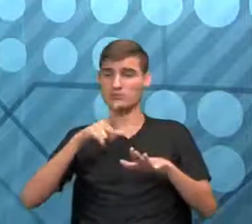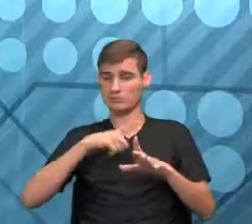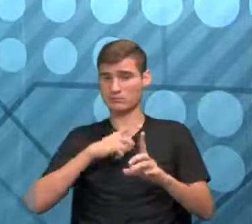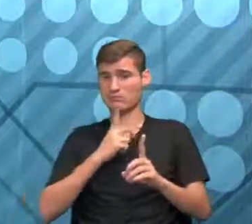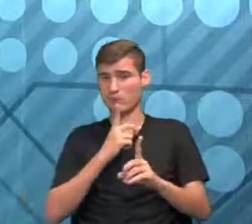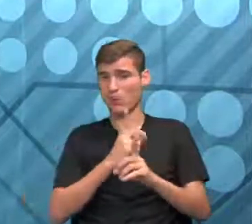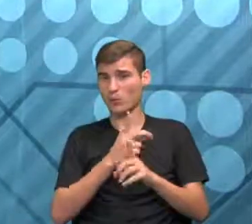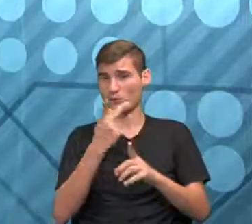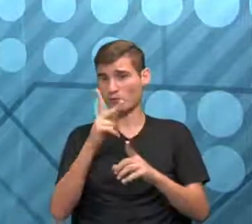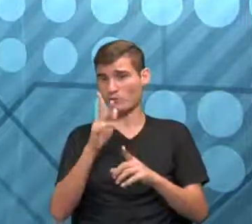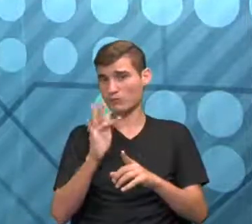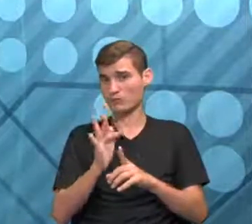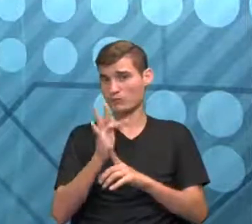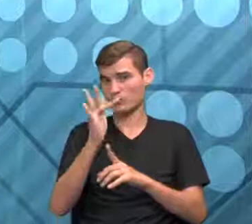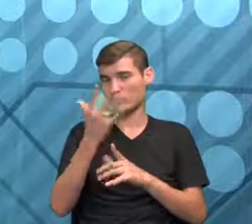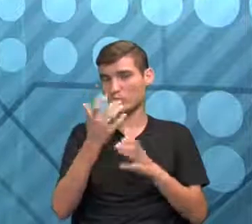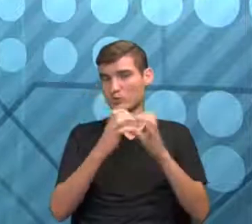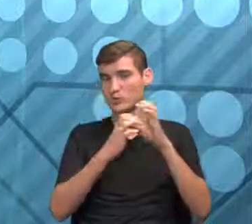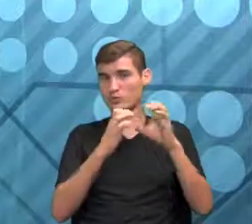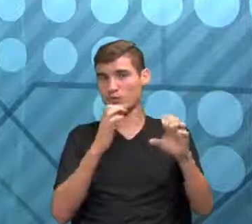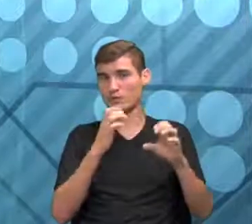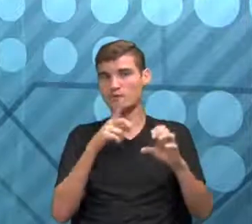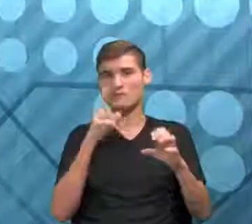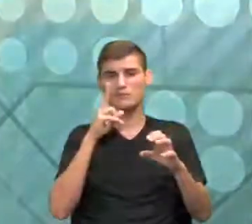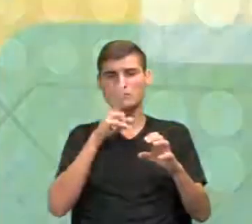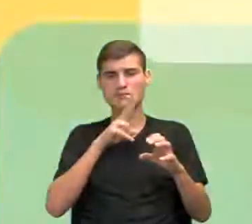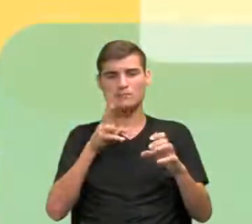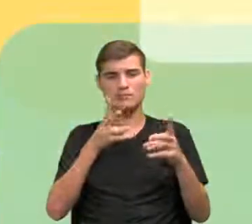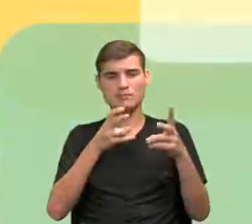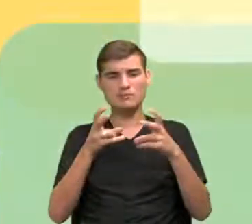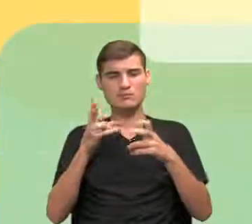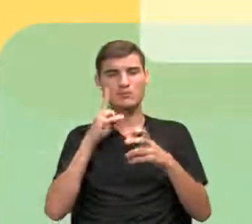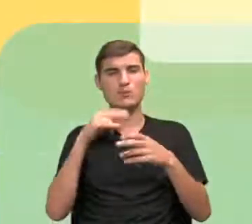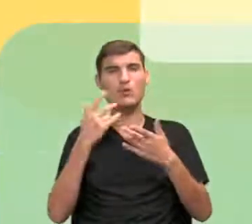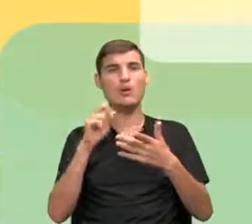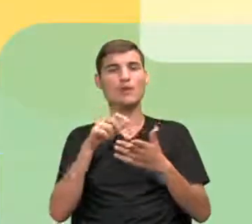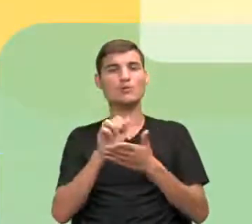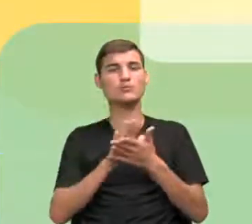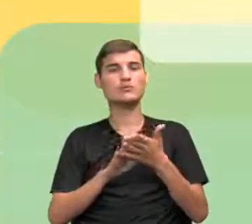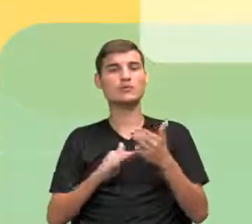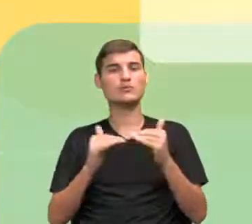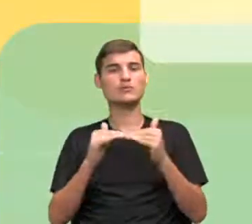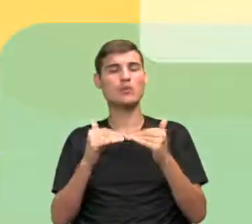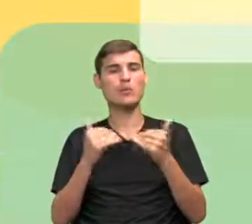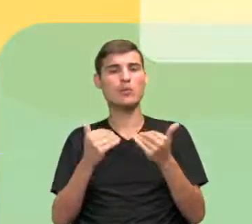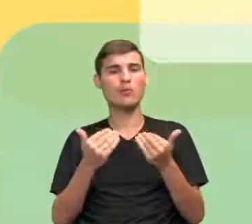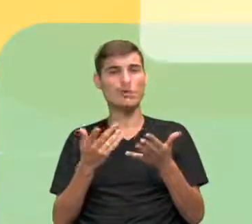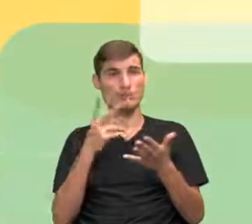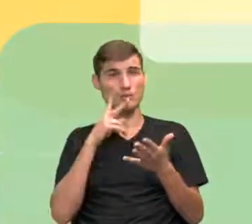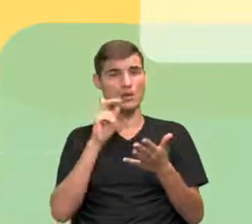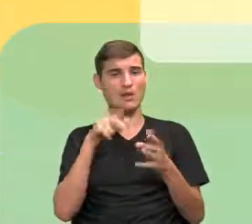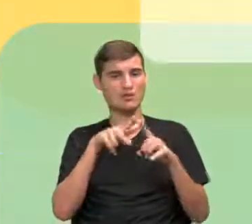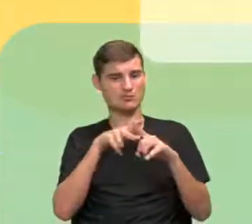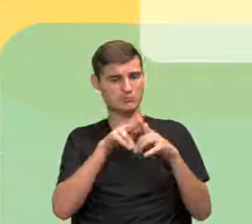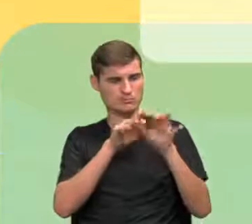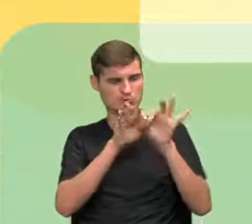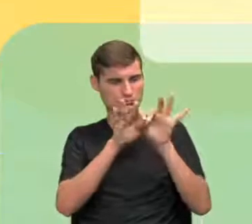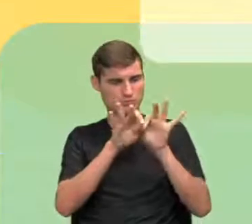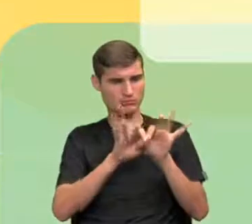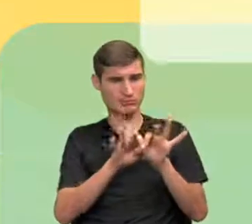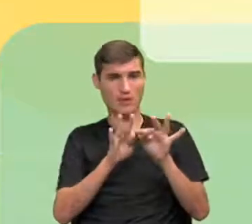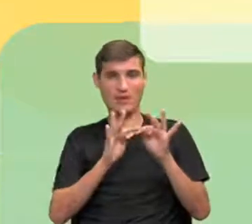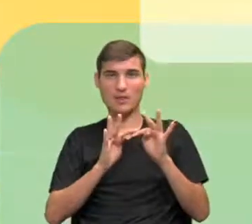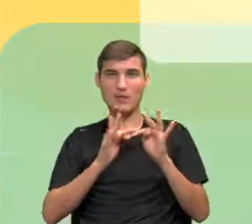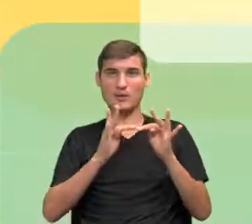enfrentar no seu futuro como engenheiro. Observando no slide, qual que é essa situação-problema? Você vai fazer um ajuste de